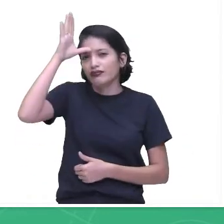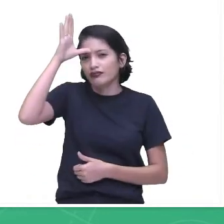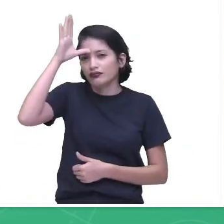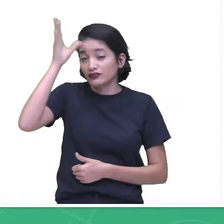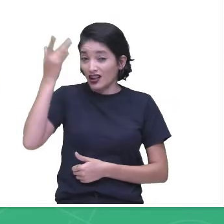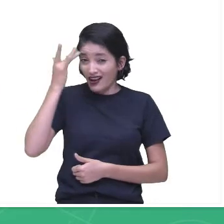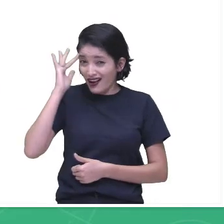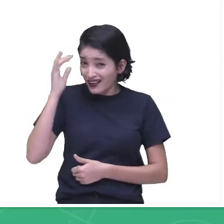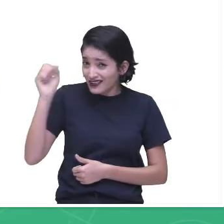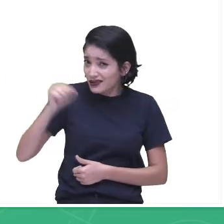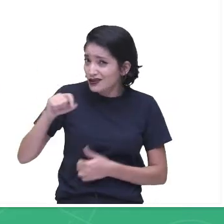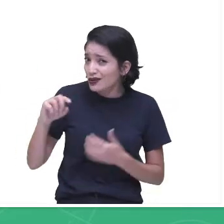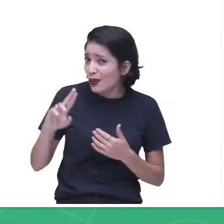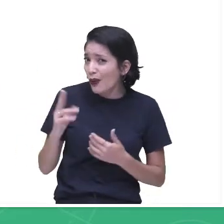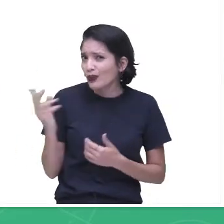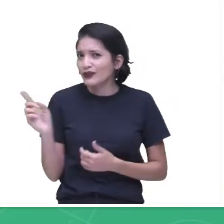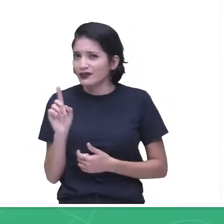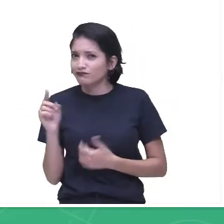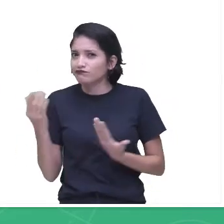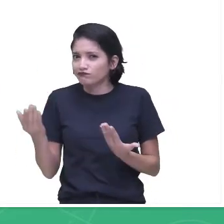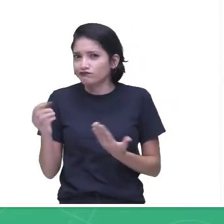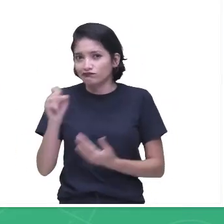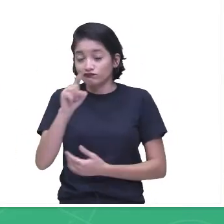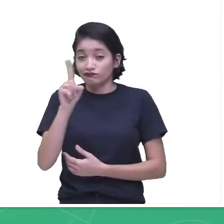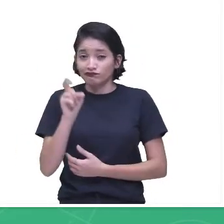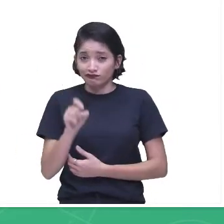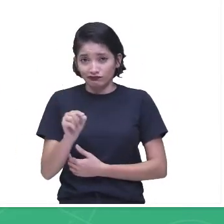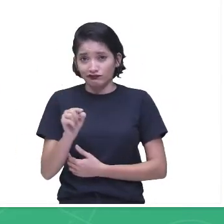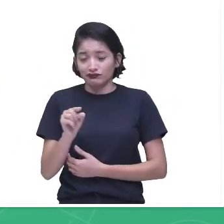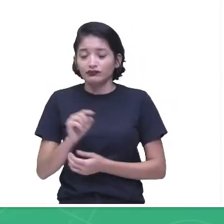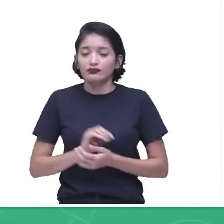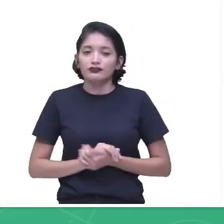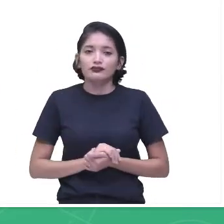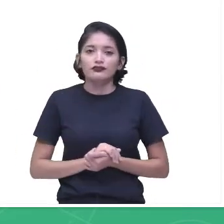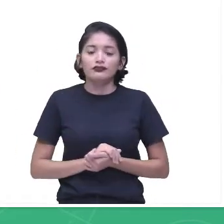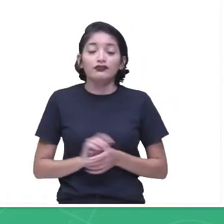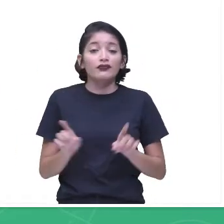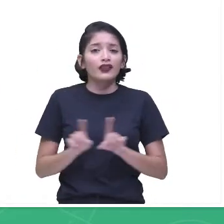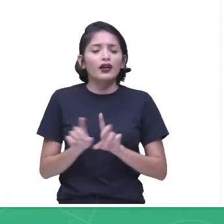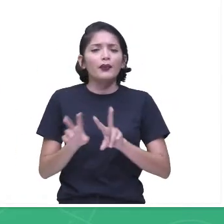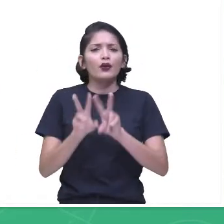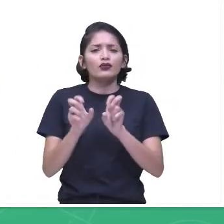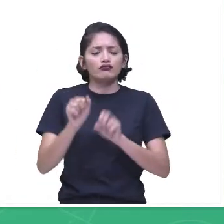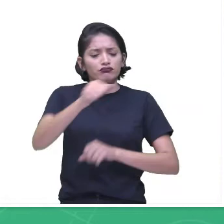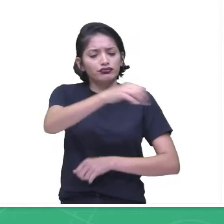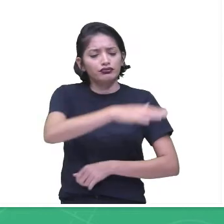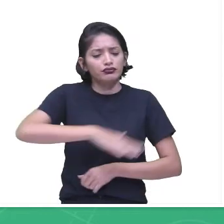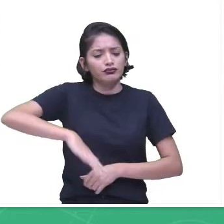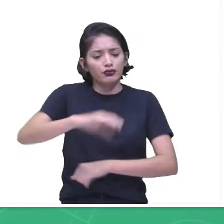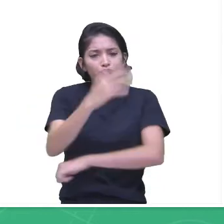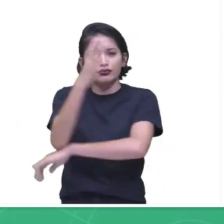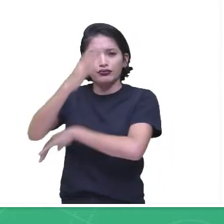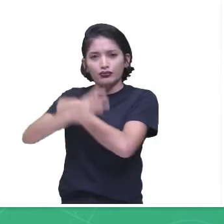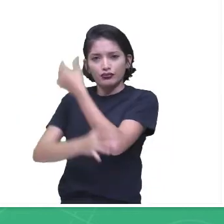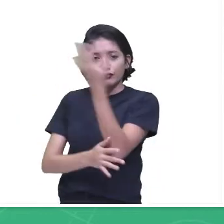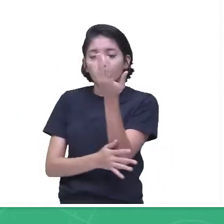Será? Né? Como que é a questão do meio ambiente?